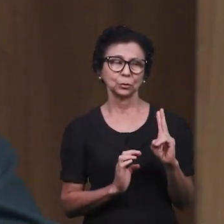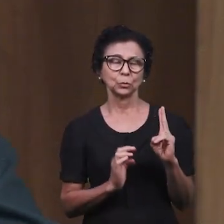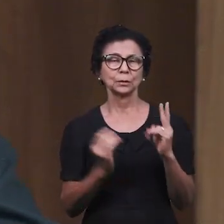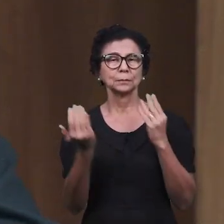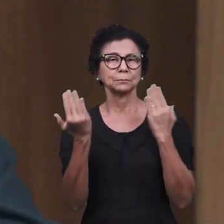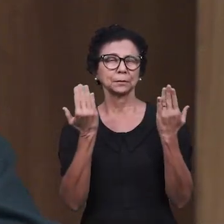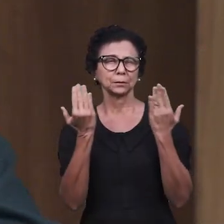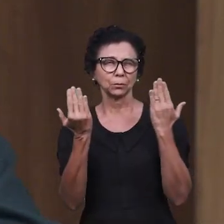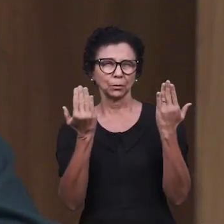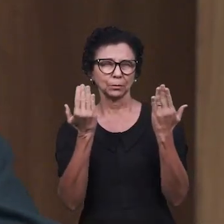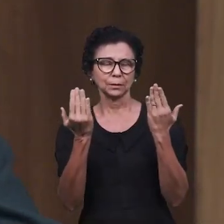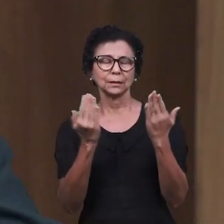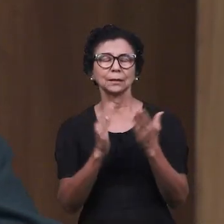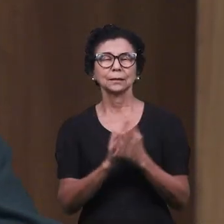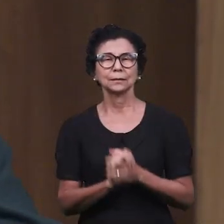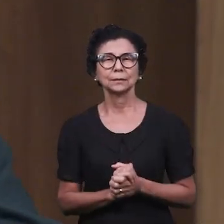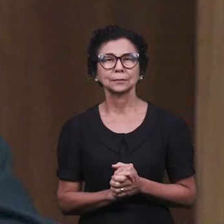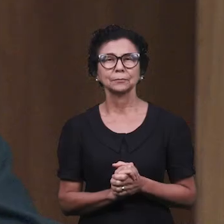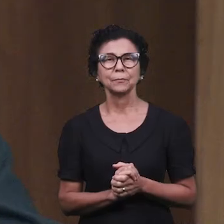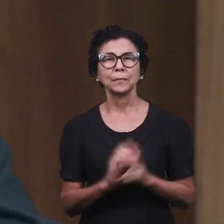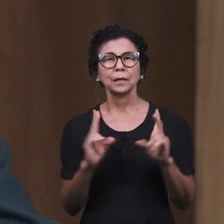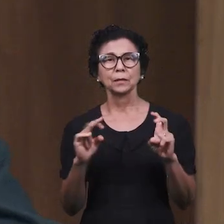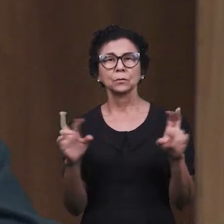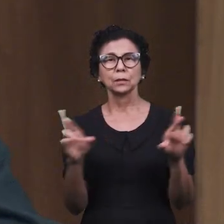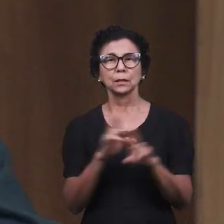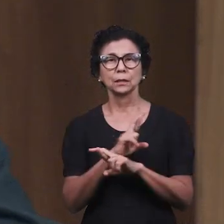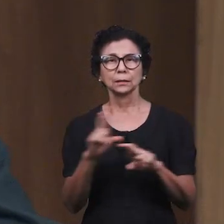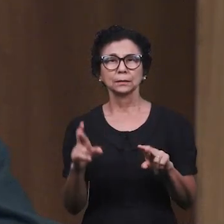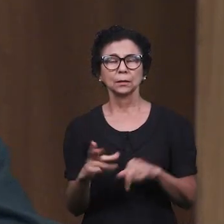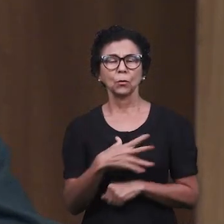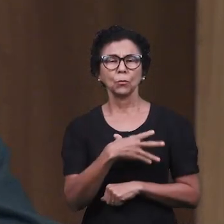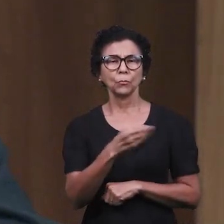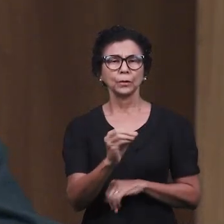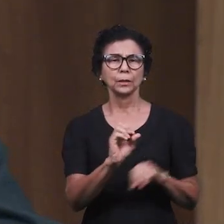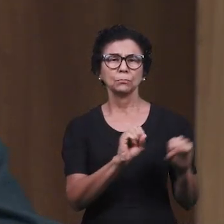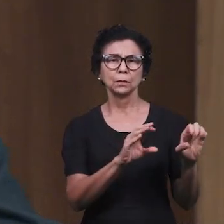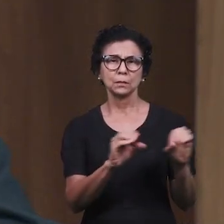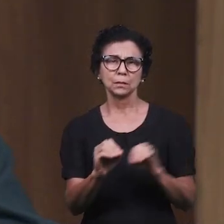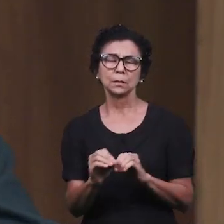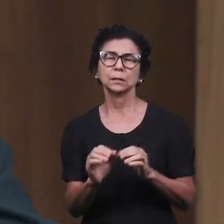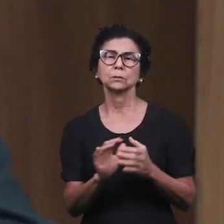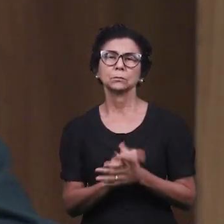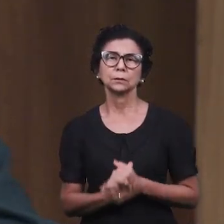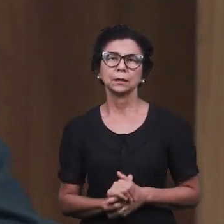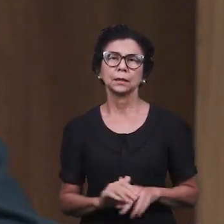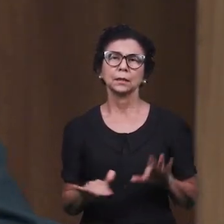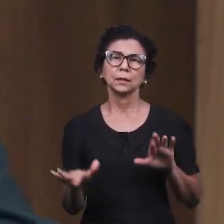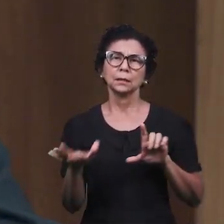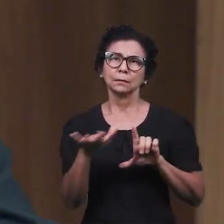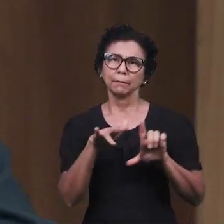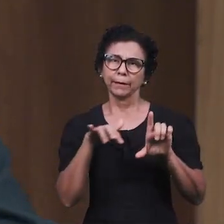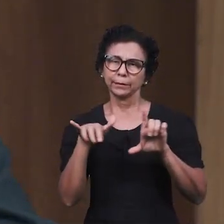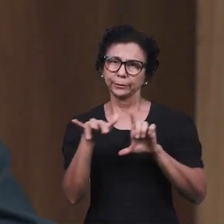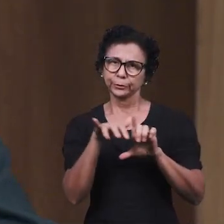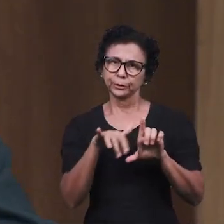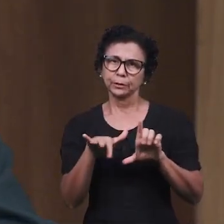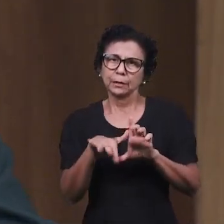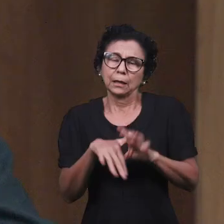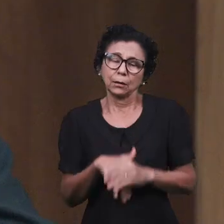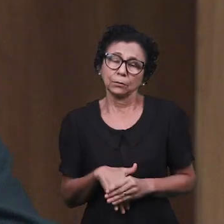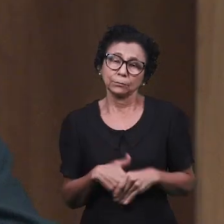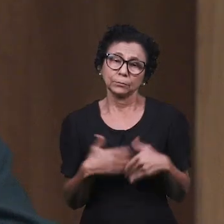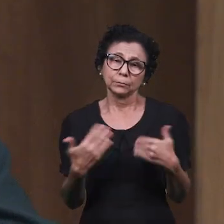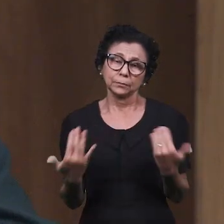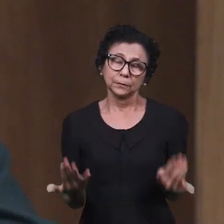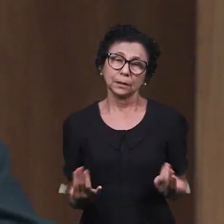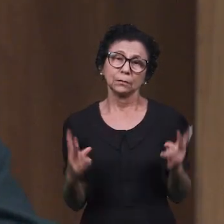a respeito da educação dos filhos na era digital. É um tema que toca bem de perto a realidade de